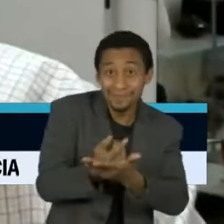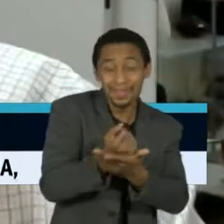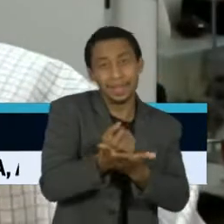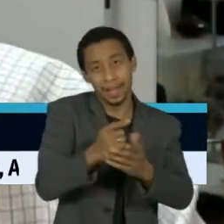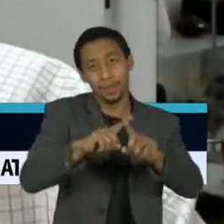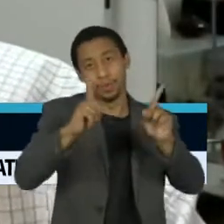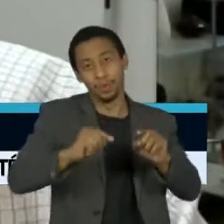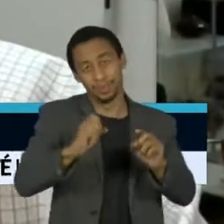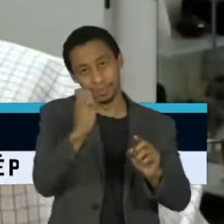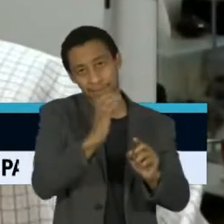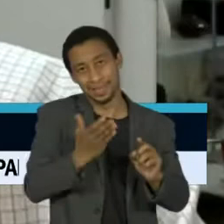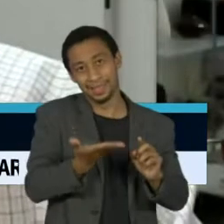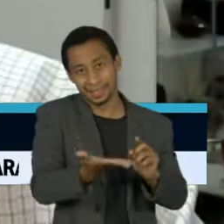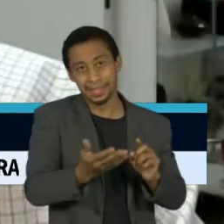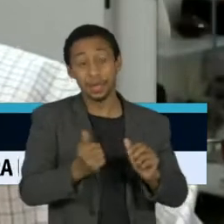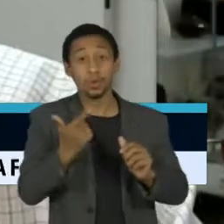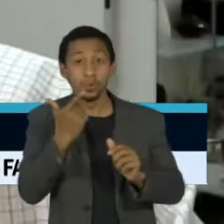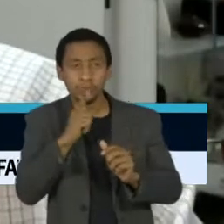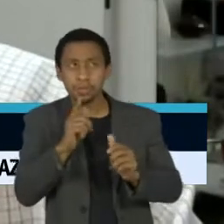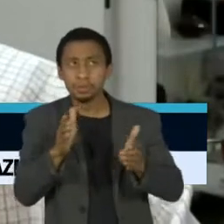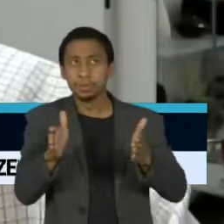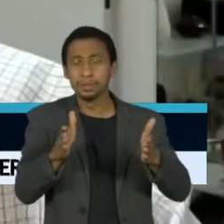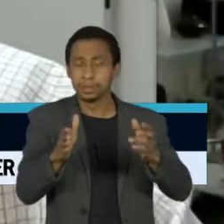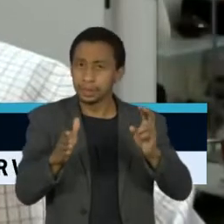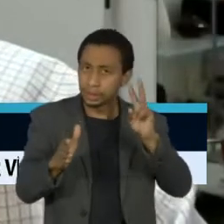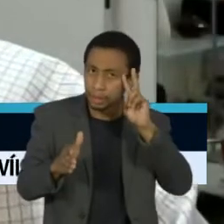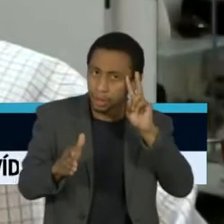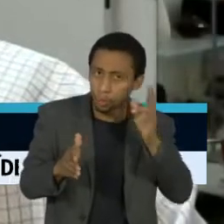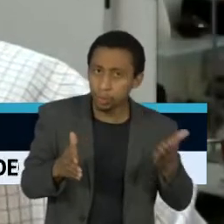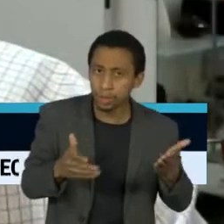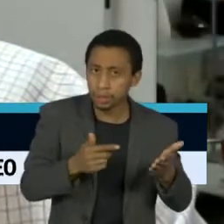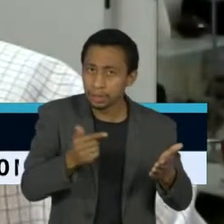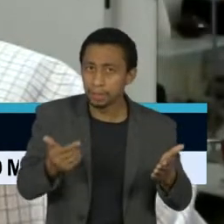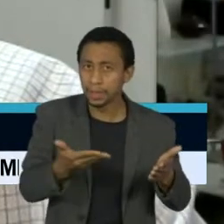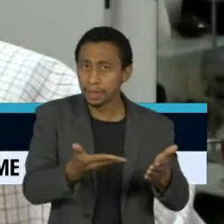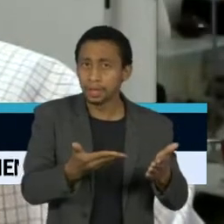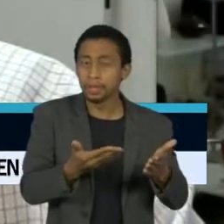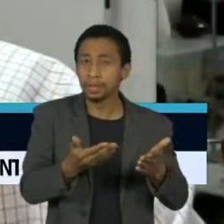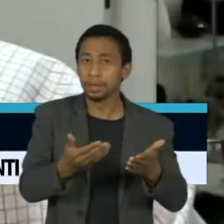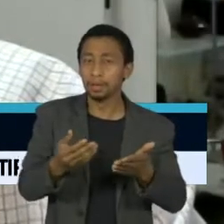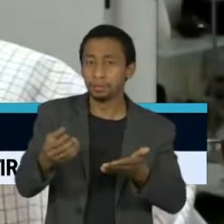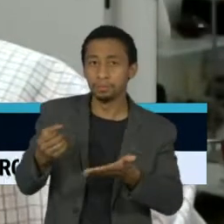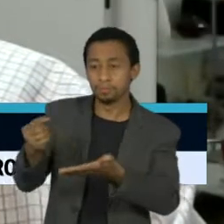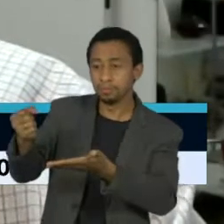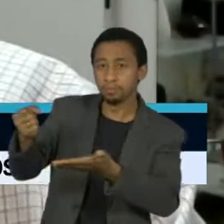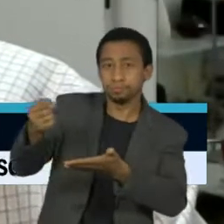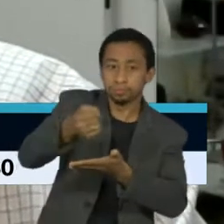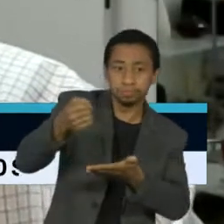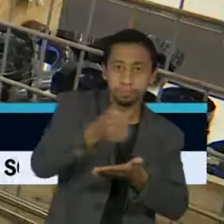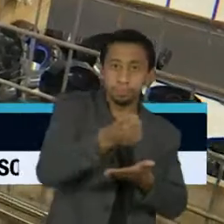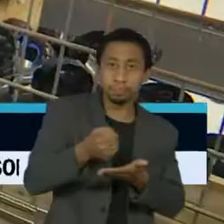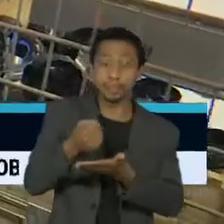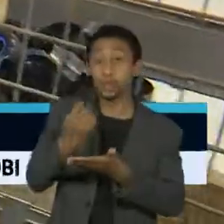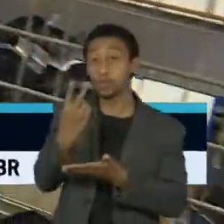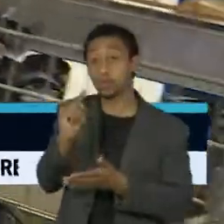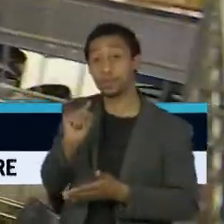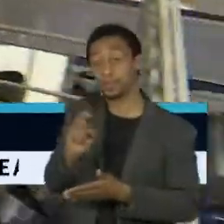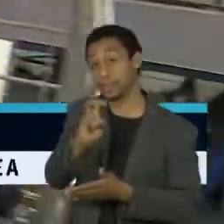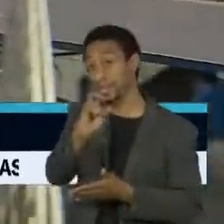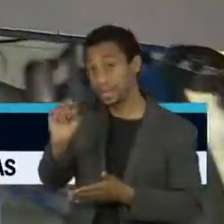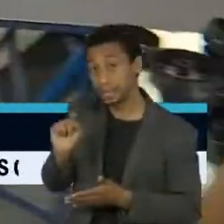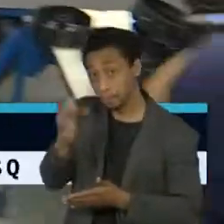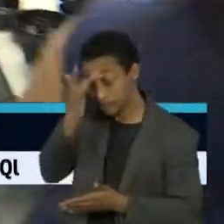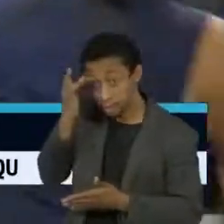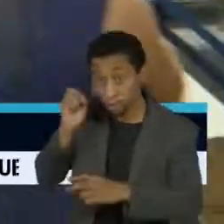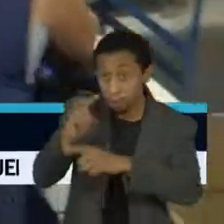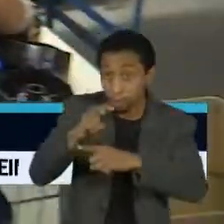fechou. Até segunda-feira desta semana, a gente já tinha contratado 2.500 pessoas a mais. Nesta fábrica, a linha